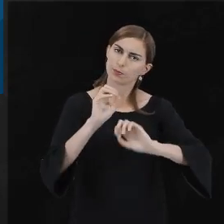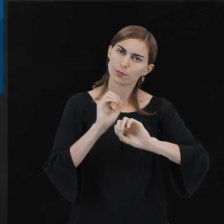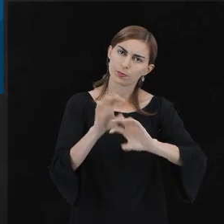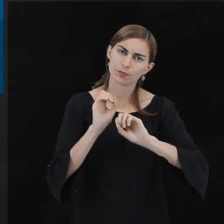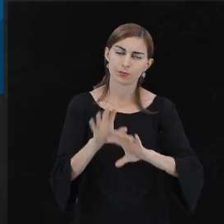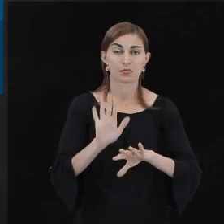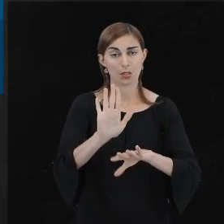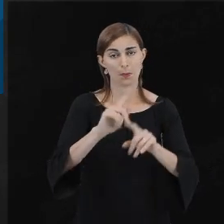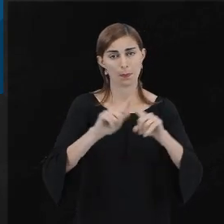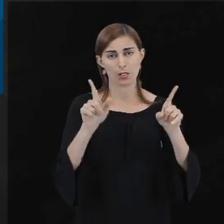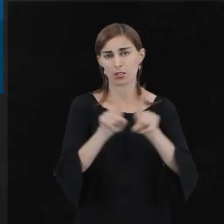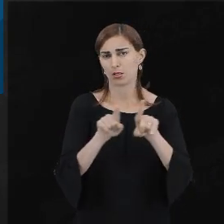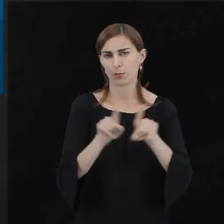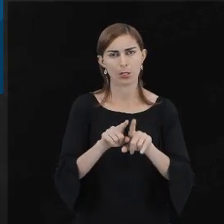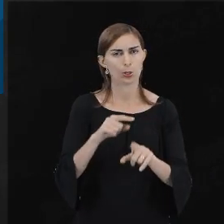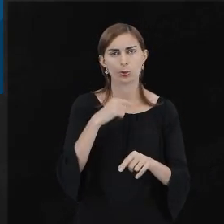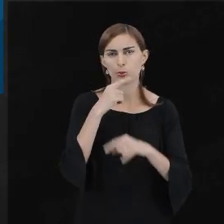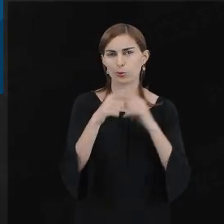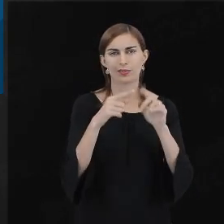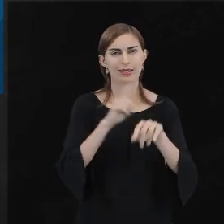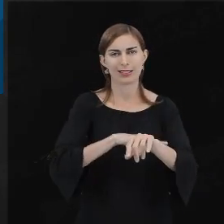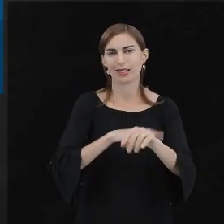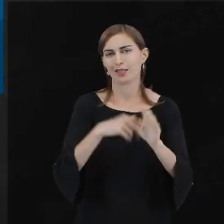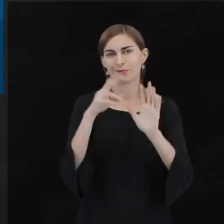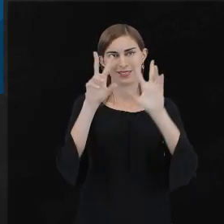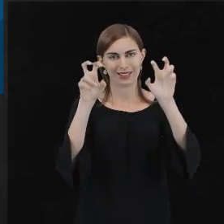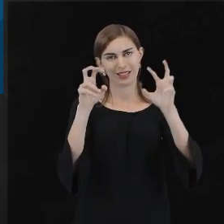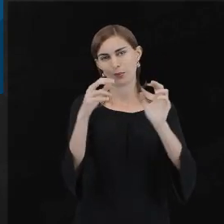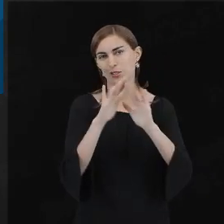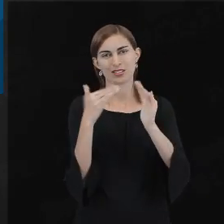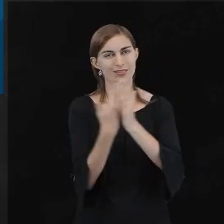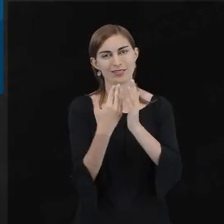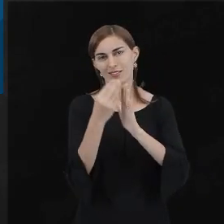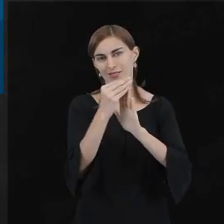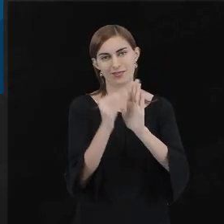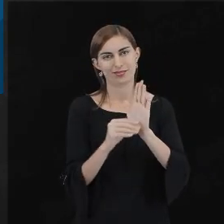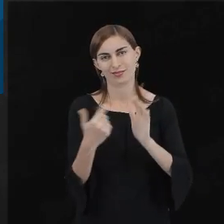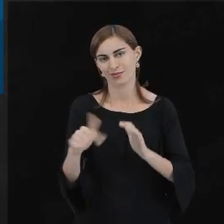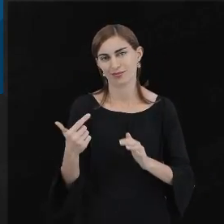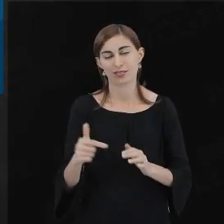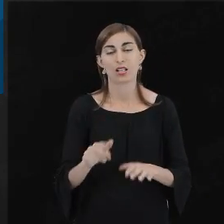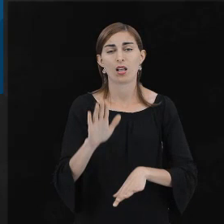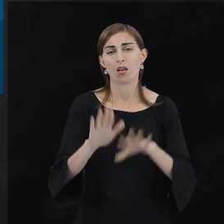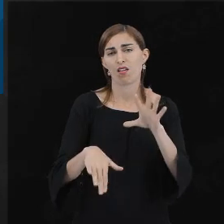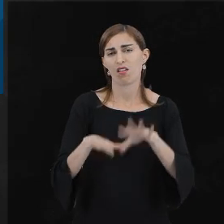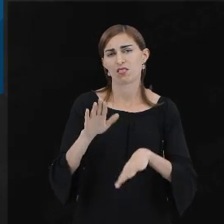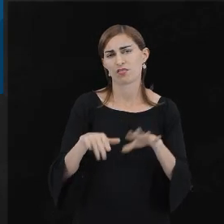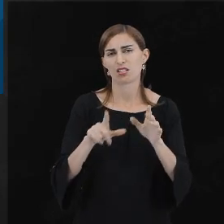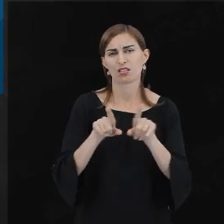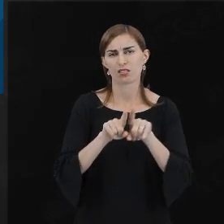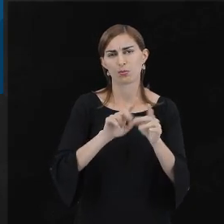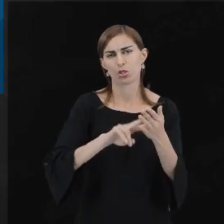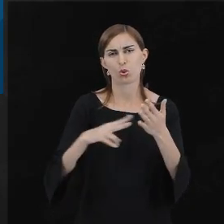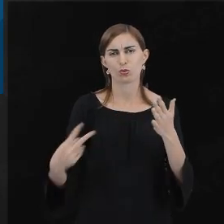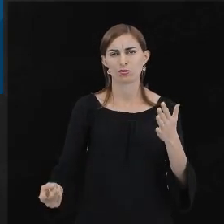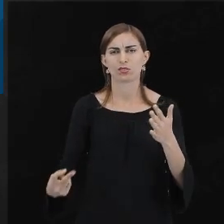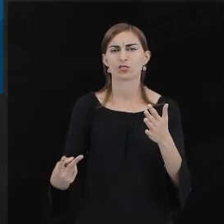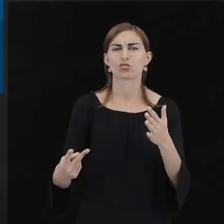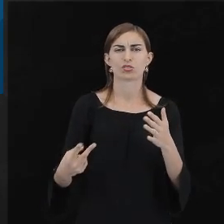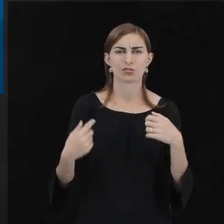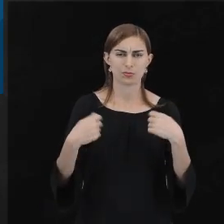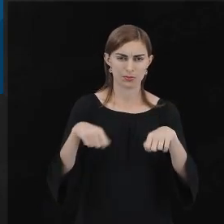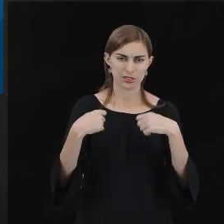acontecem também não são consideradas, com todas as fragilidades que possam dele decorrer, né?